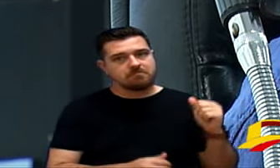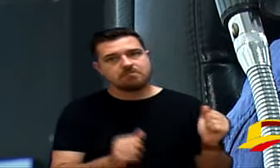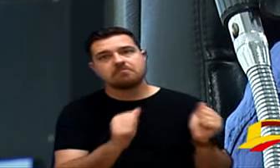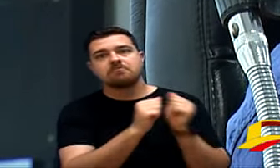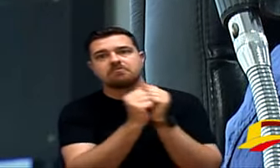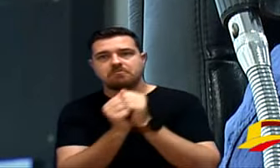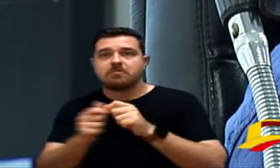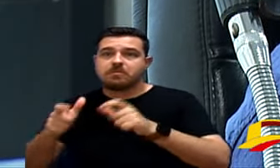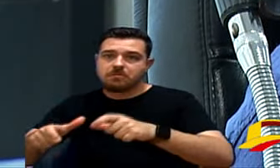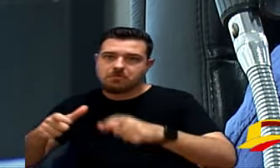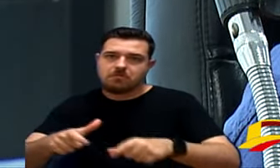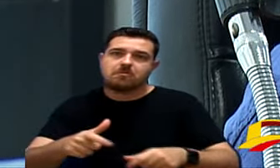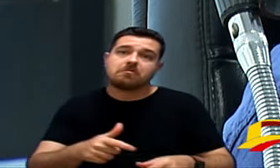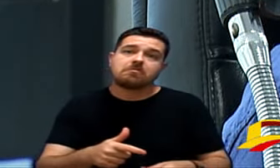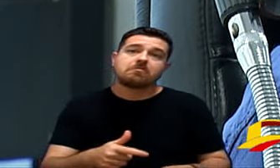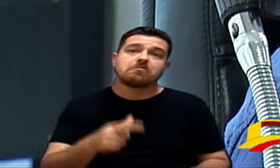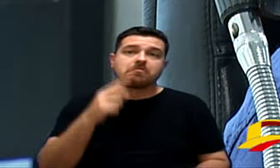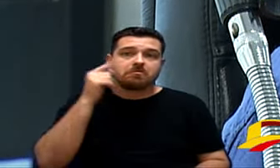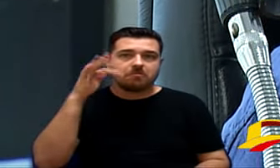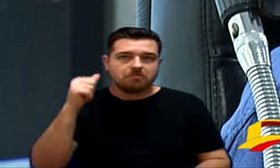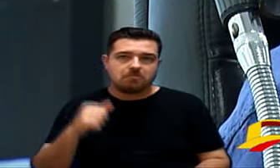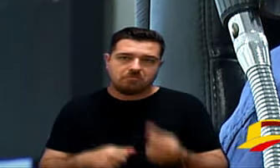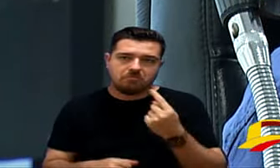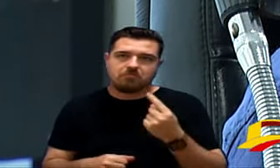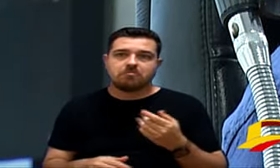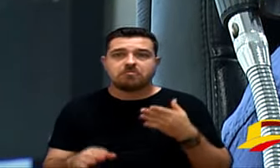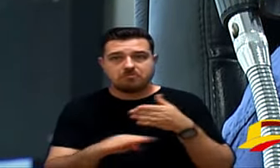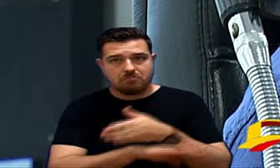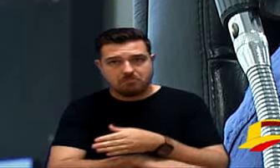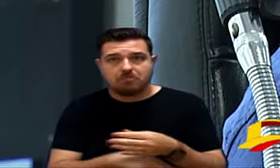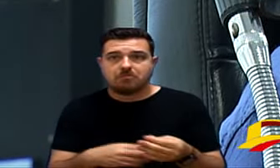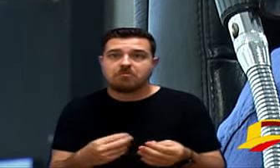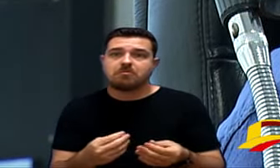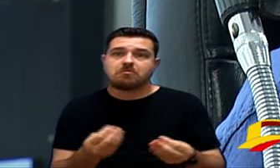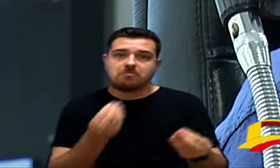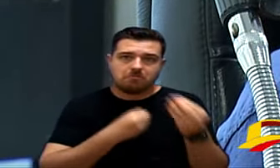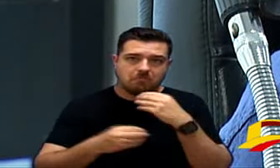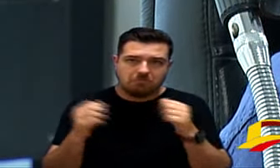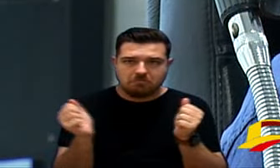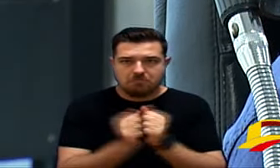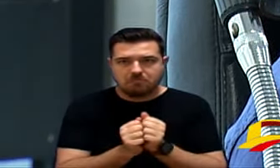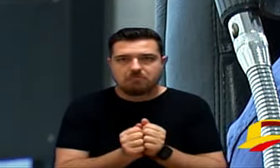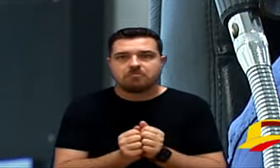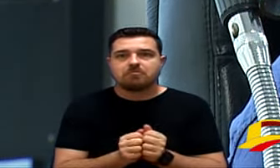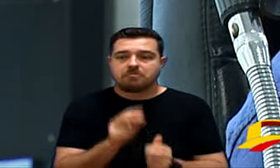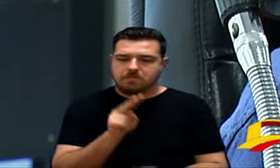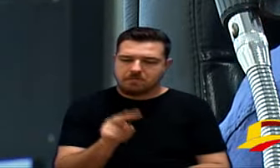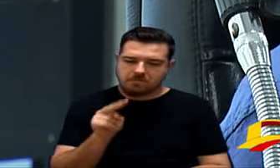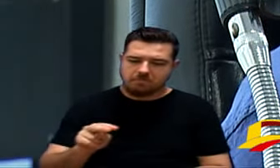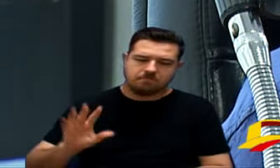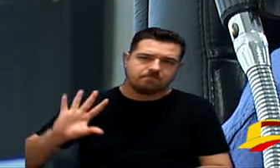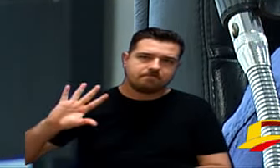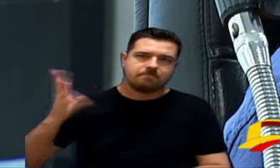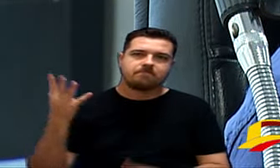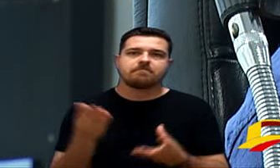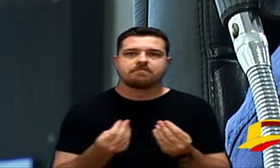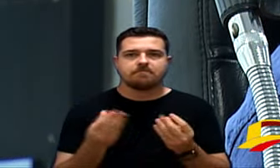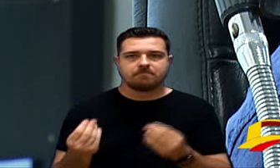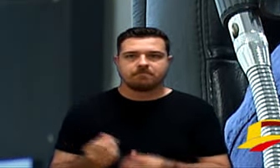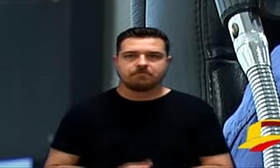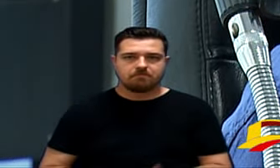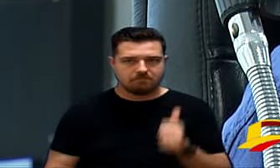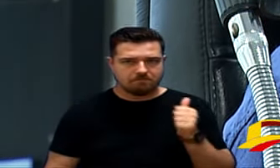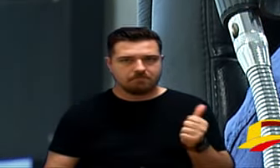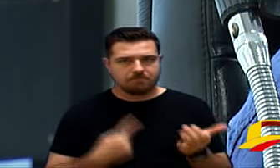Aparecidinha nós passa um dia lá vai ser uma alegria receber você almoça com nós no restaurante do povo lá vamos sim e você vai ver que tem muitos tá bom